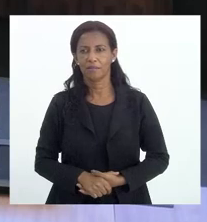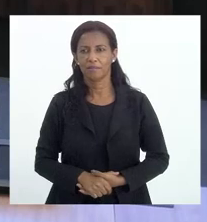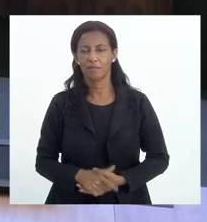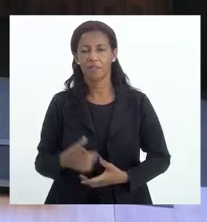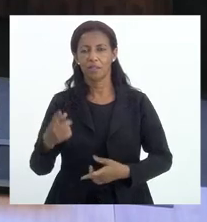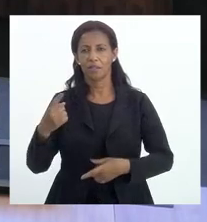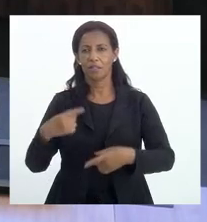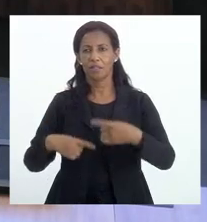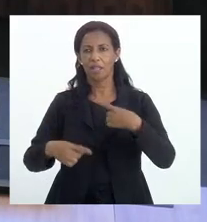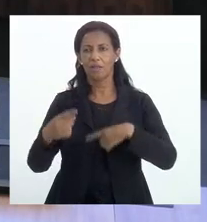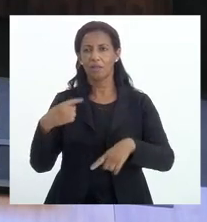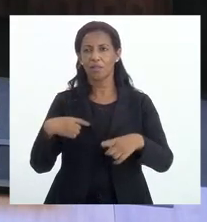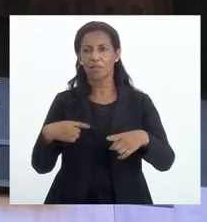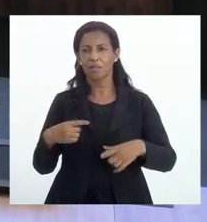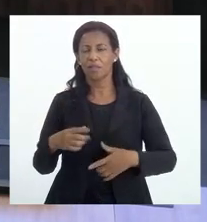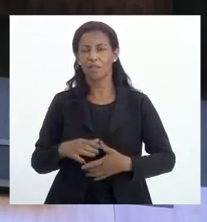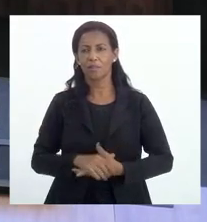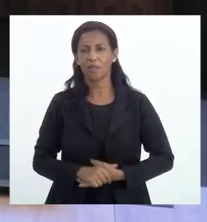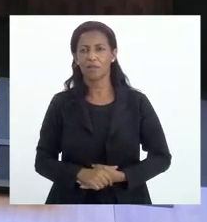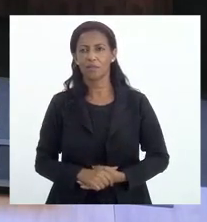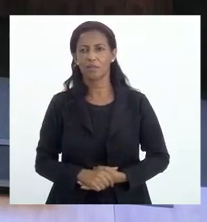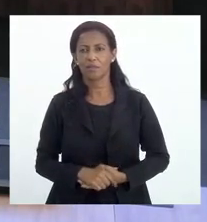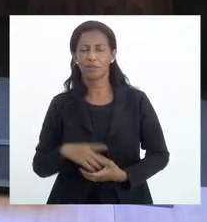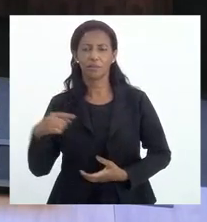Voltando aqui, em 18,